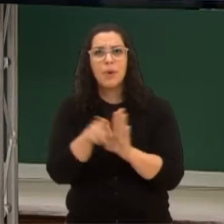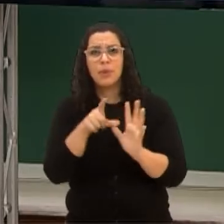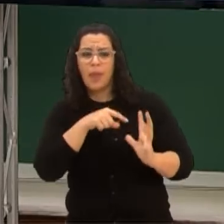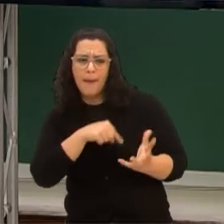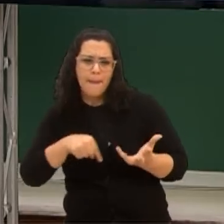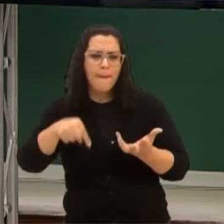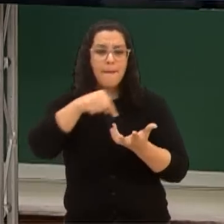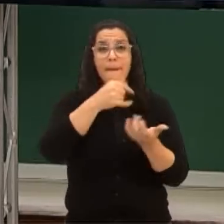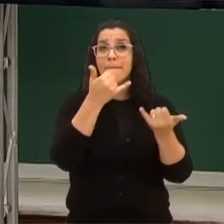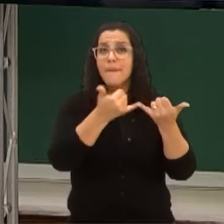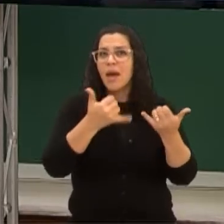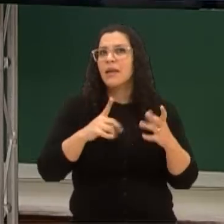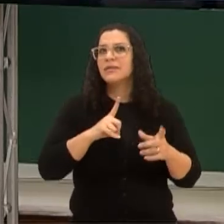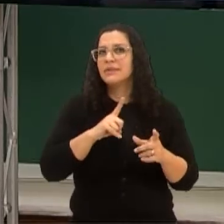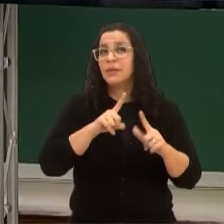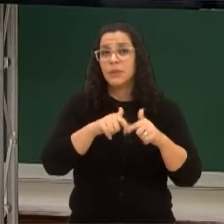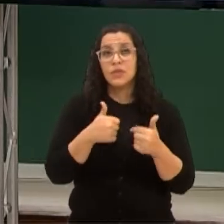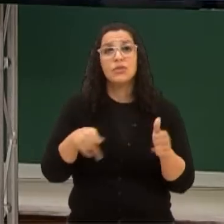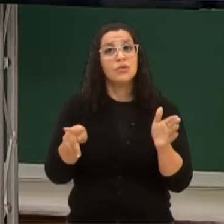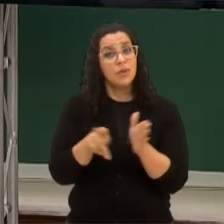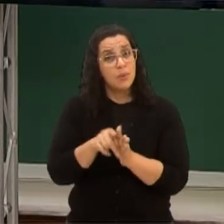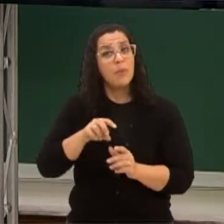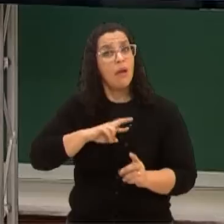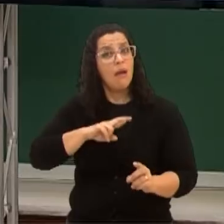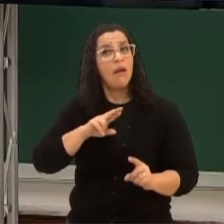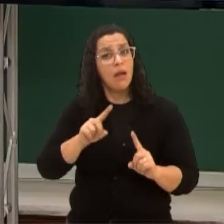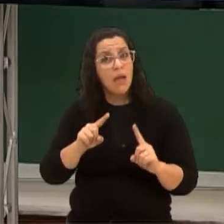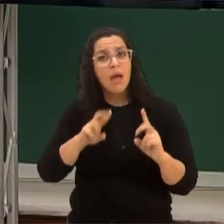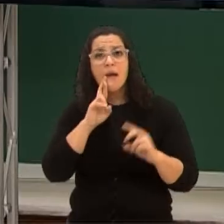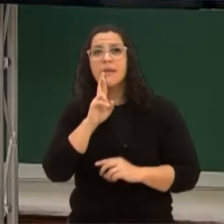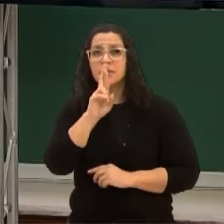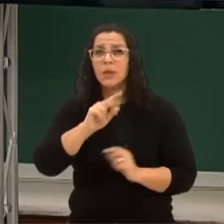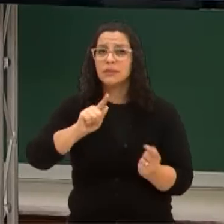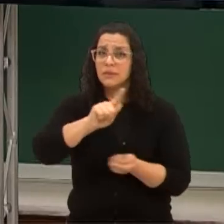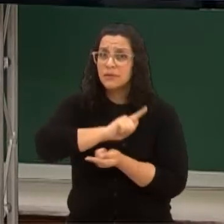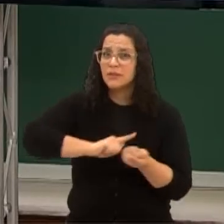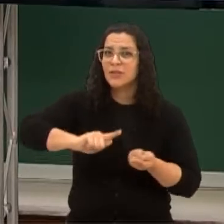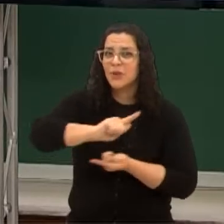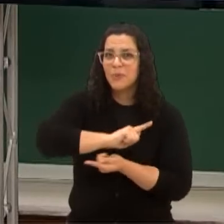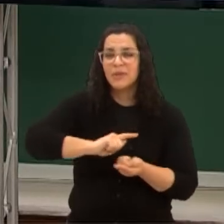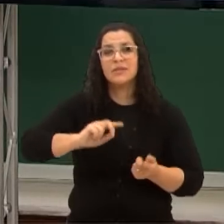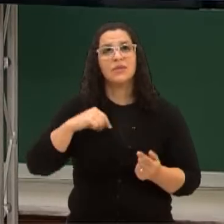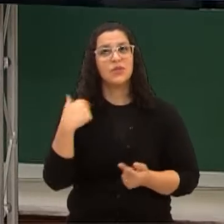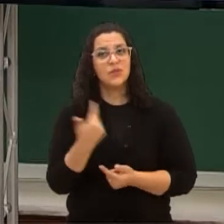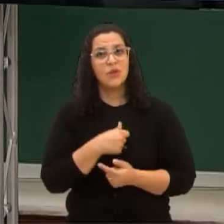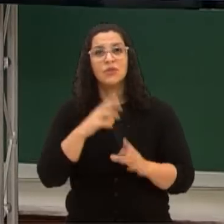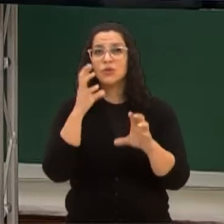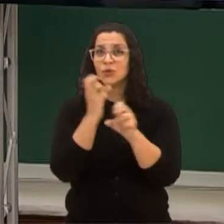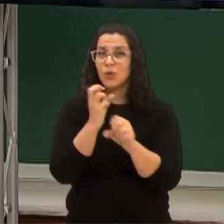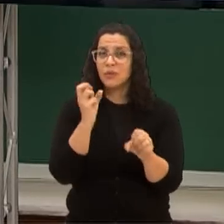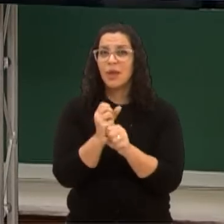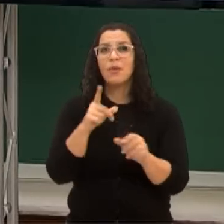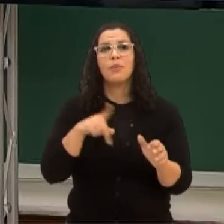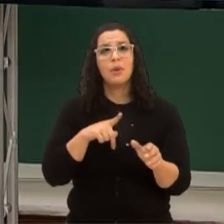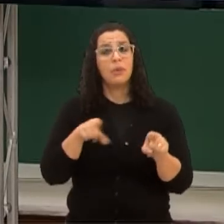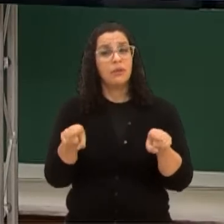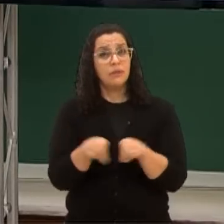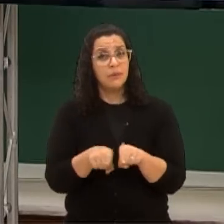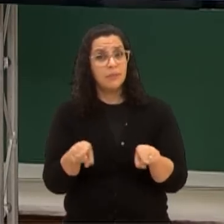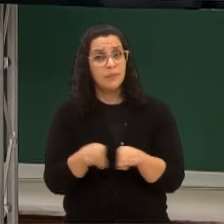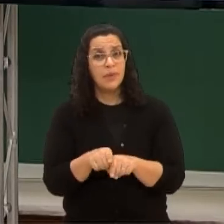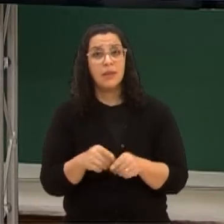muito parecidos. E isso é fruto justamente dessa globalização, que é justamente resultado